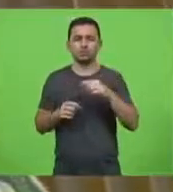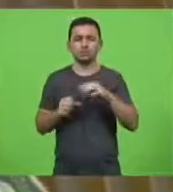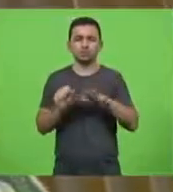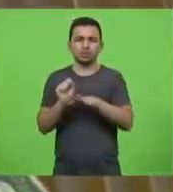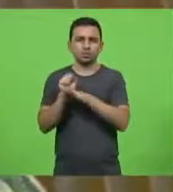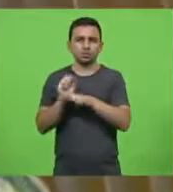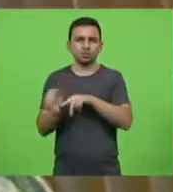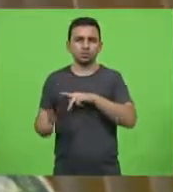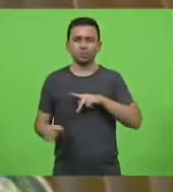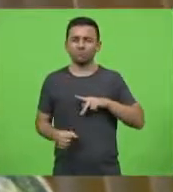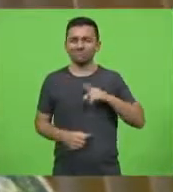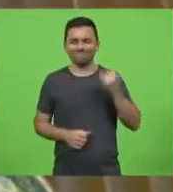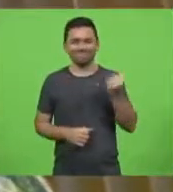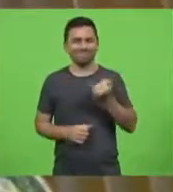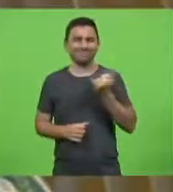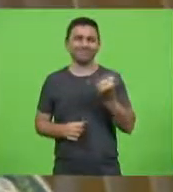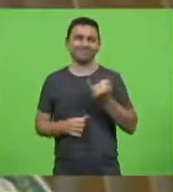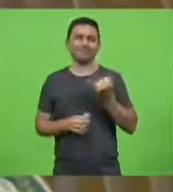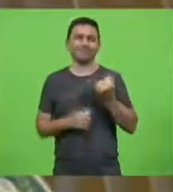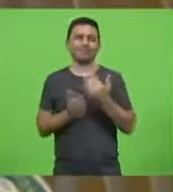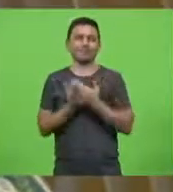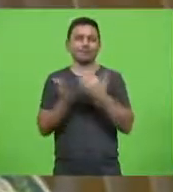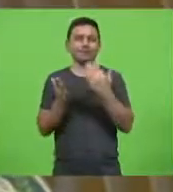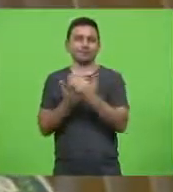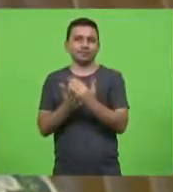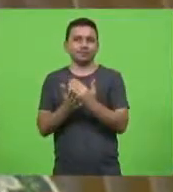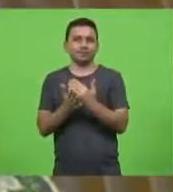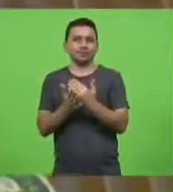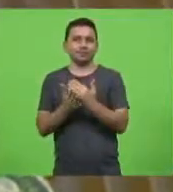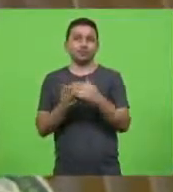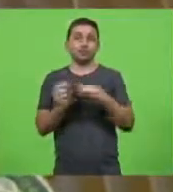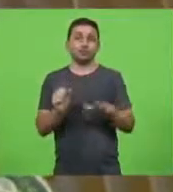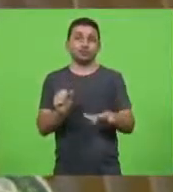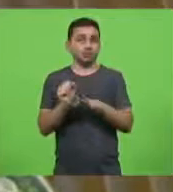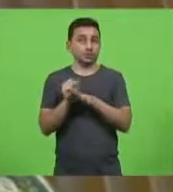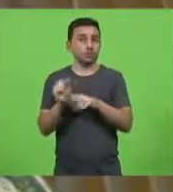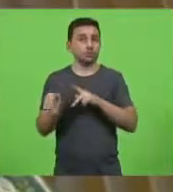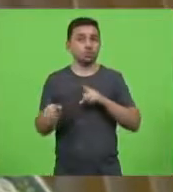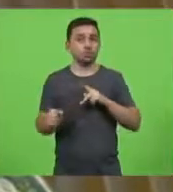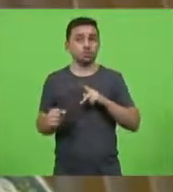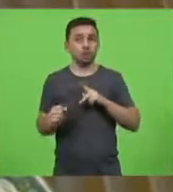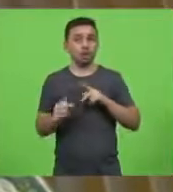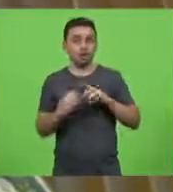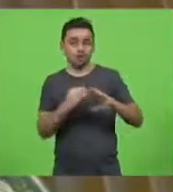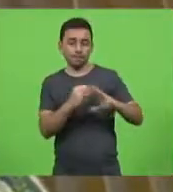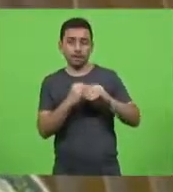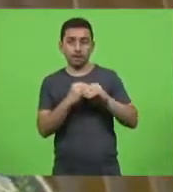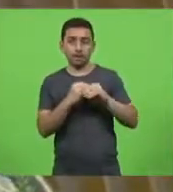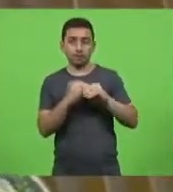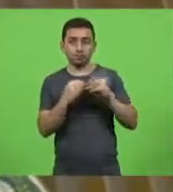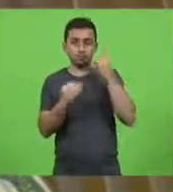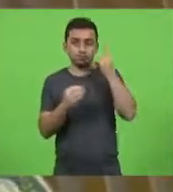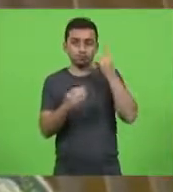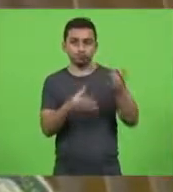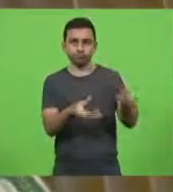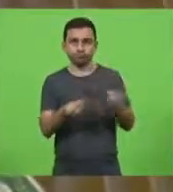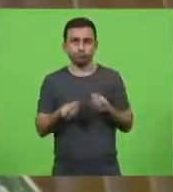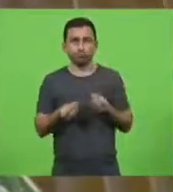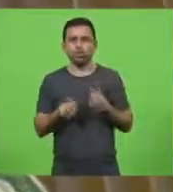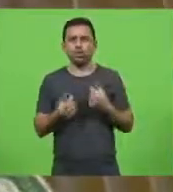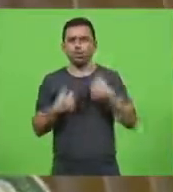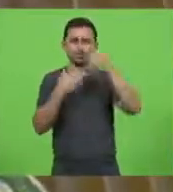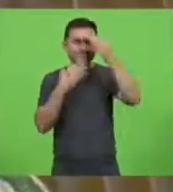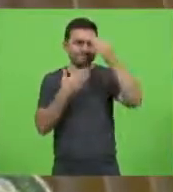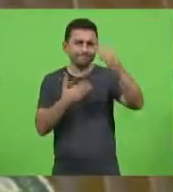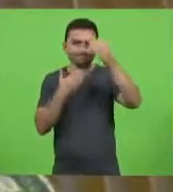muito importante, né. Toda a segurança pública recebeu alguma emenda parlamentar de um dos senhores, né, e eu agradeço aqui em nome